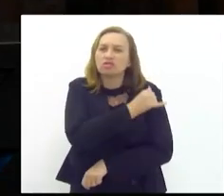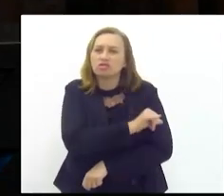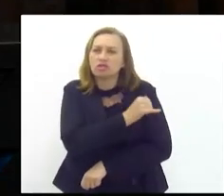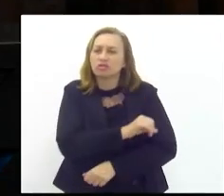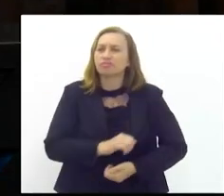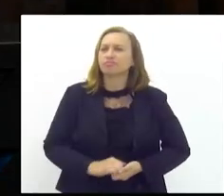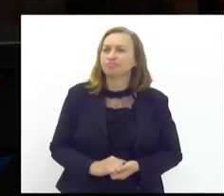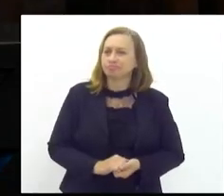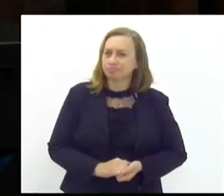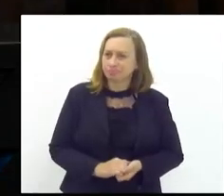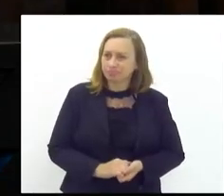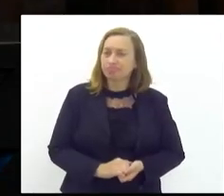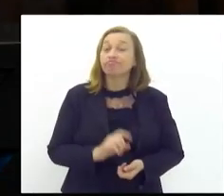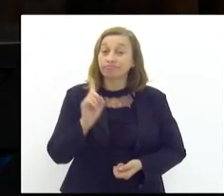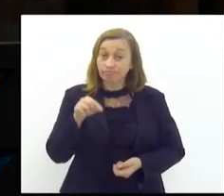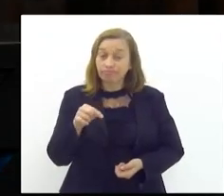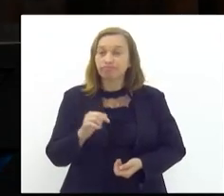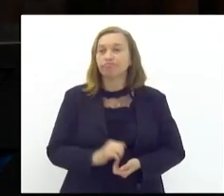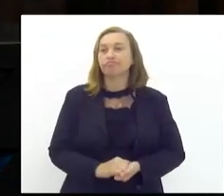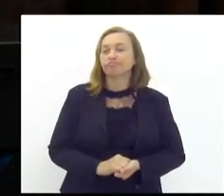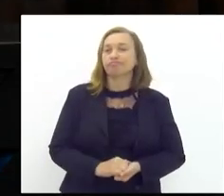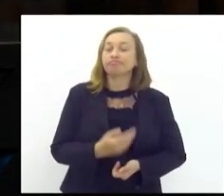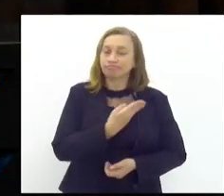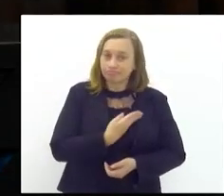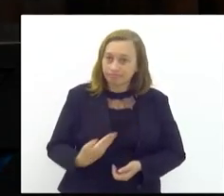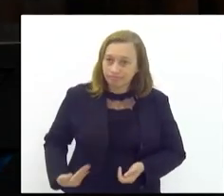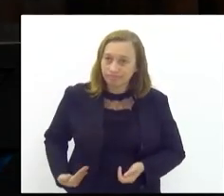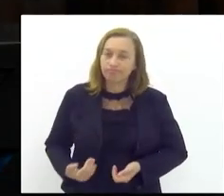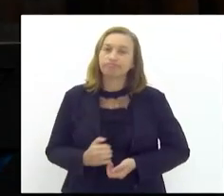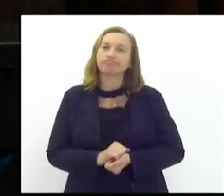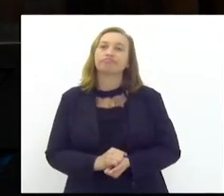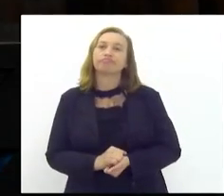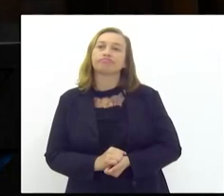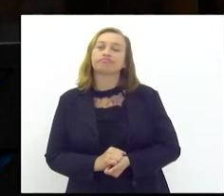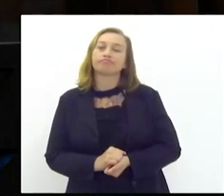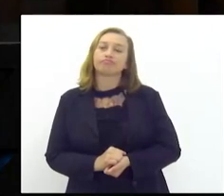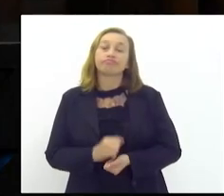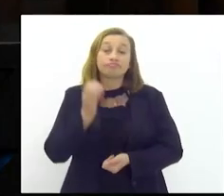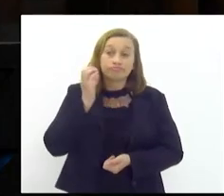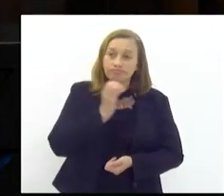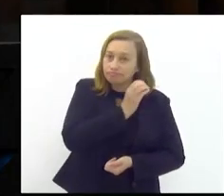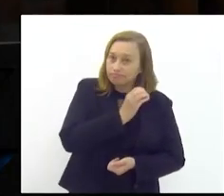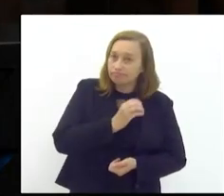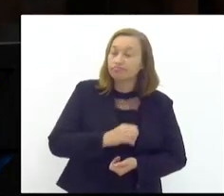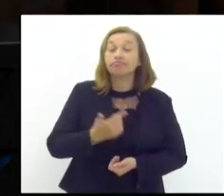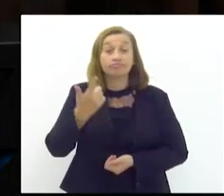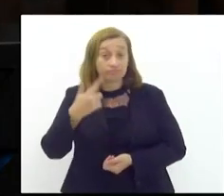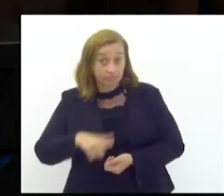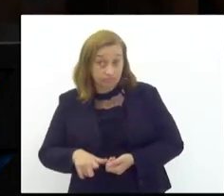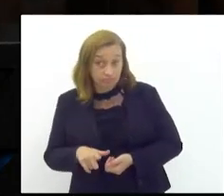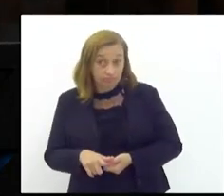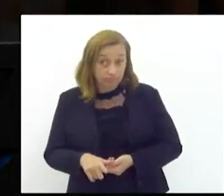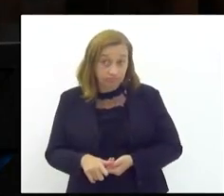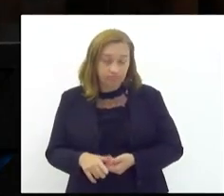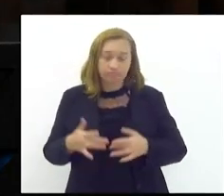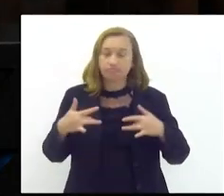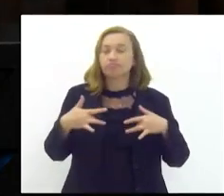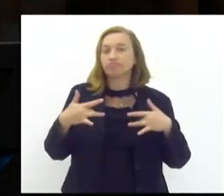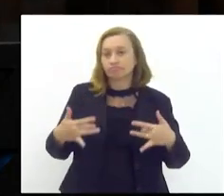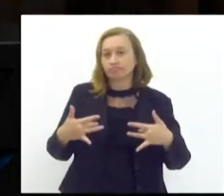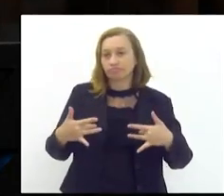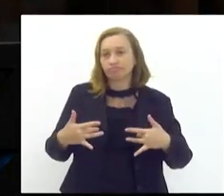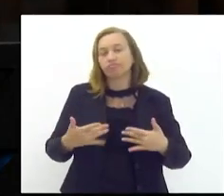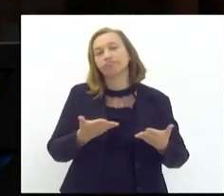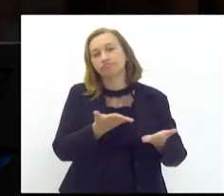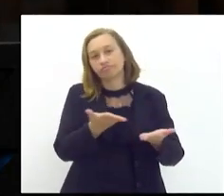Janeiro é Governador Cláudio Castro e aqui fica de novo a minha solidariedade